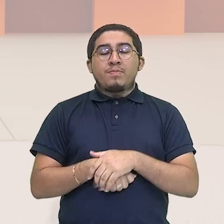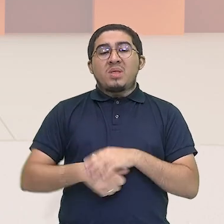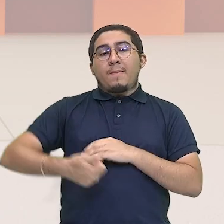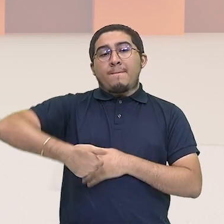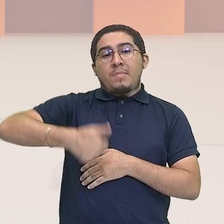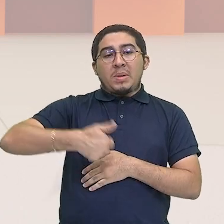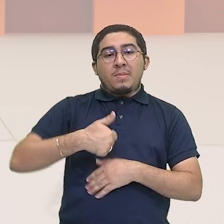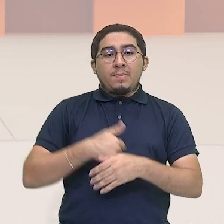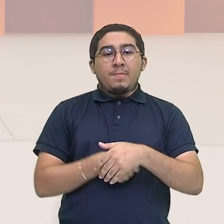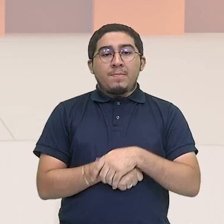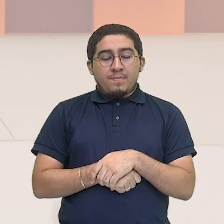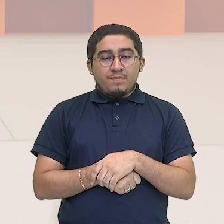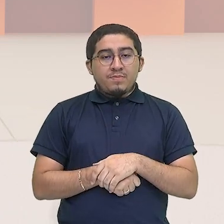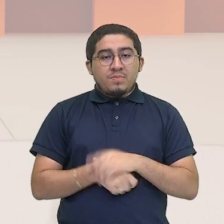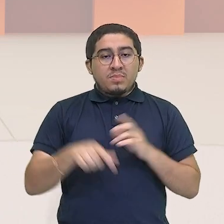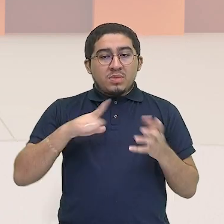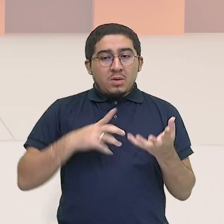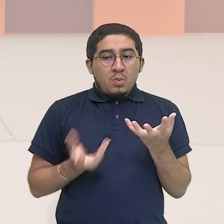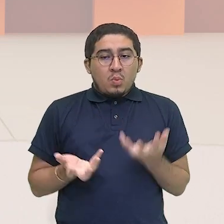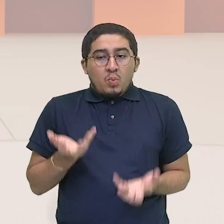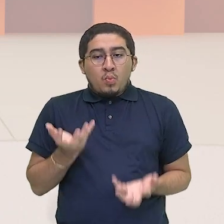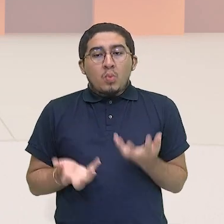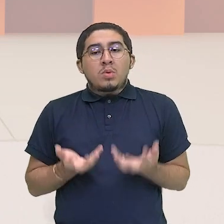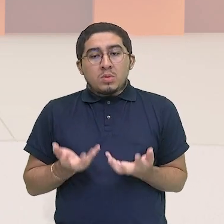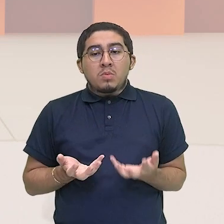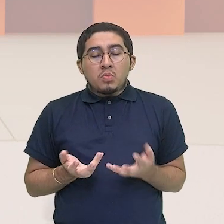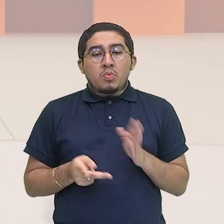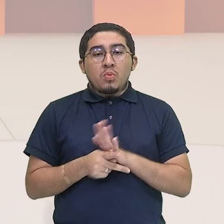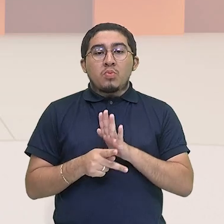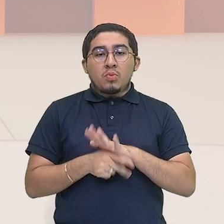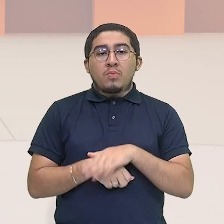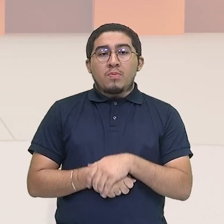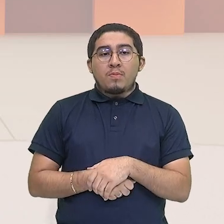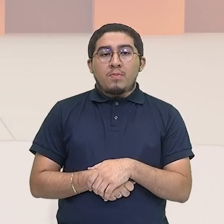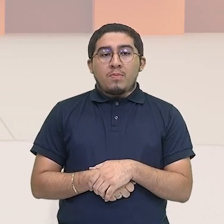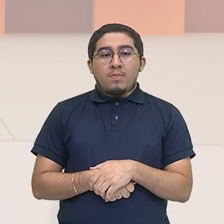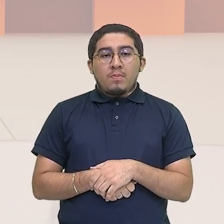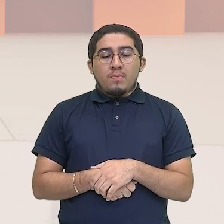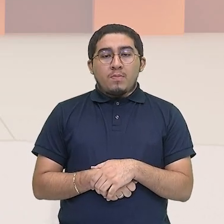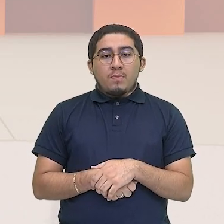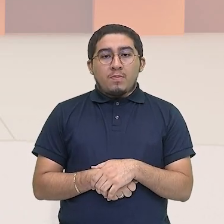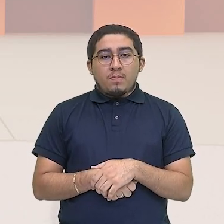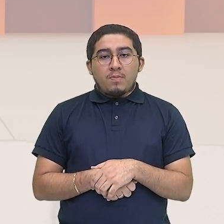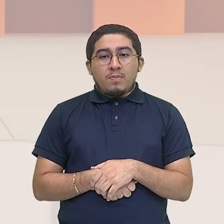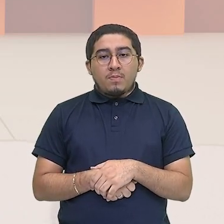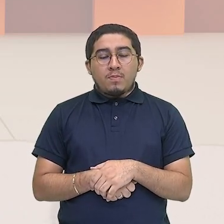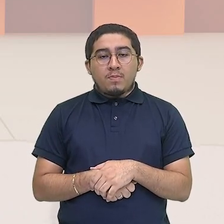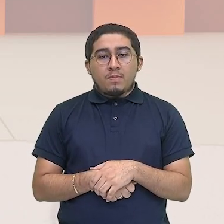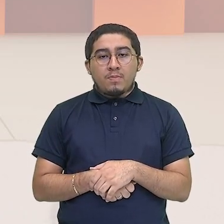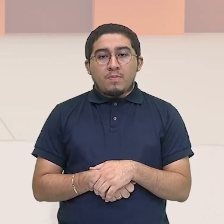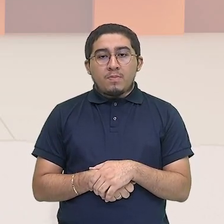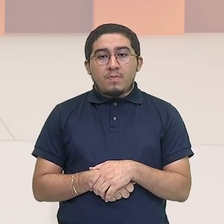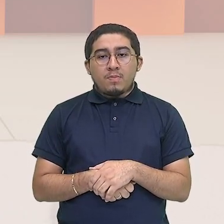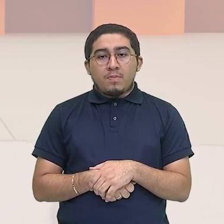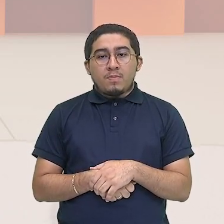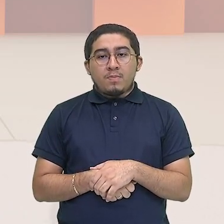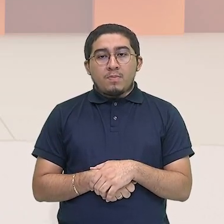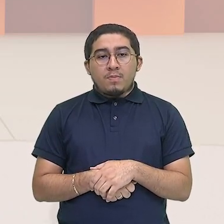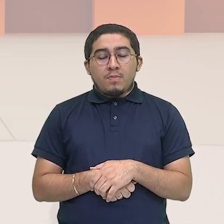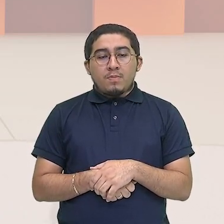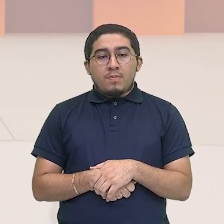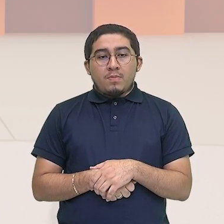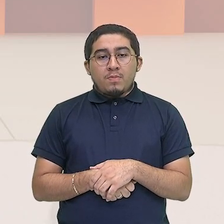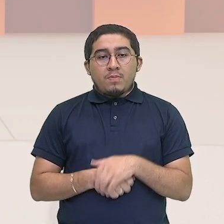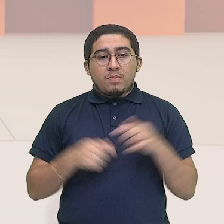Primeira, pela harmonia funcional, né? A harmonia funcional, que está fundamentada